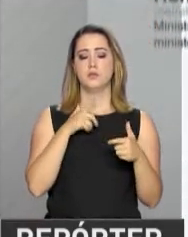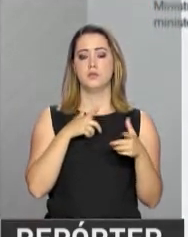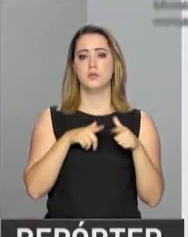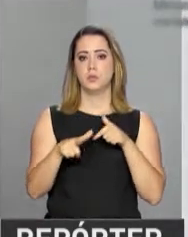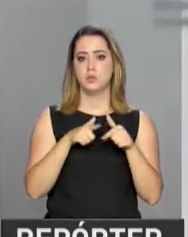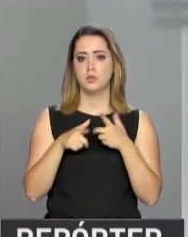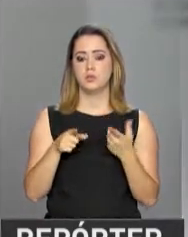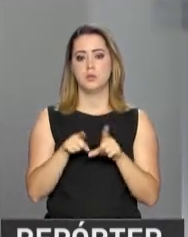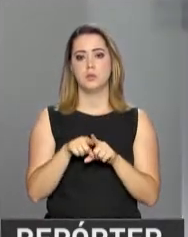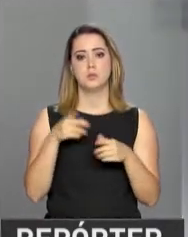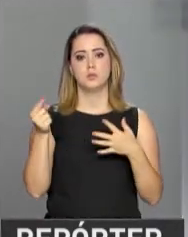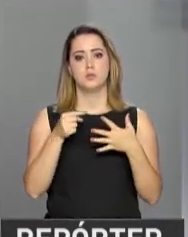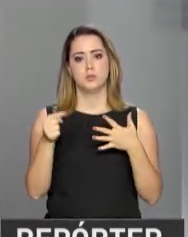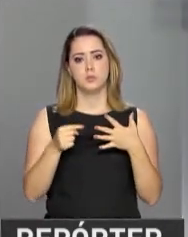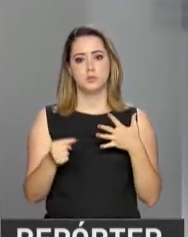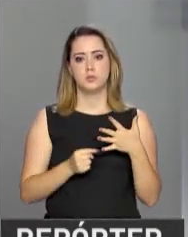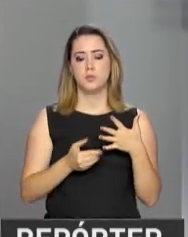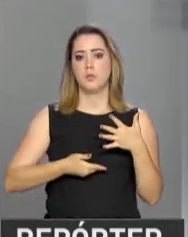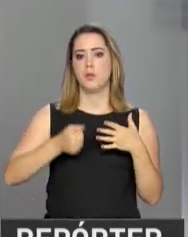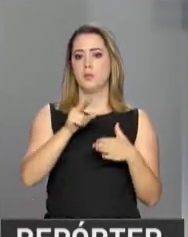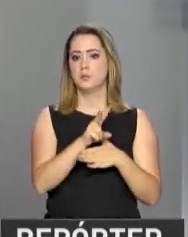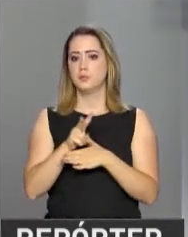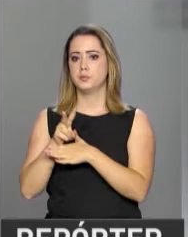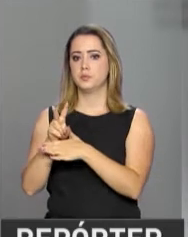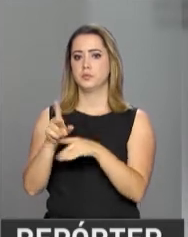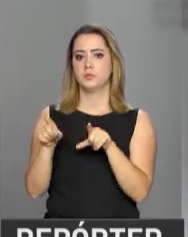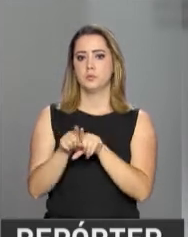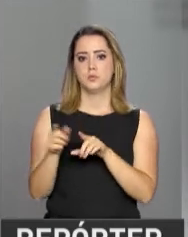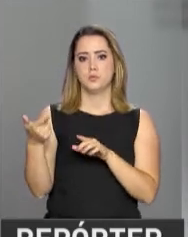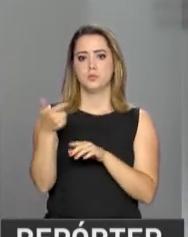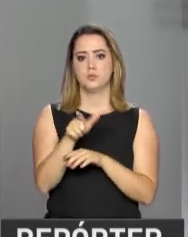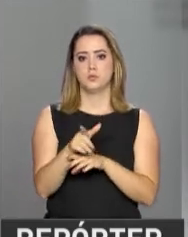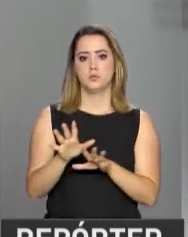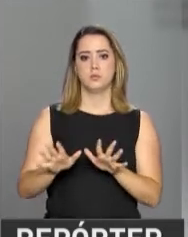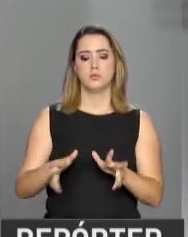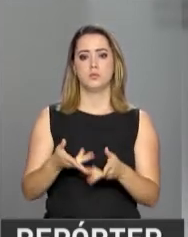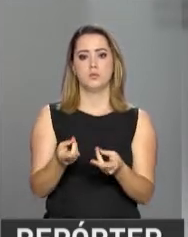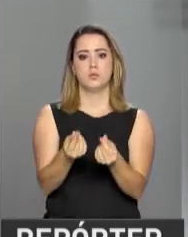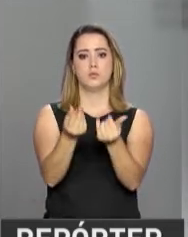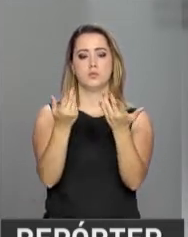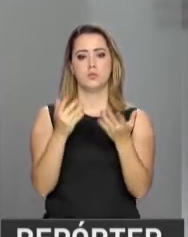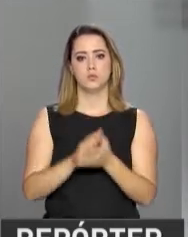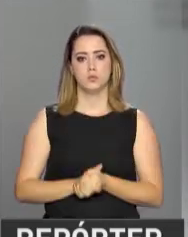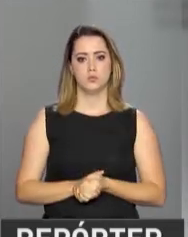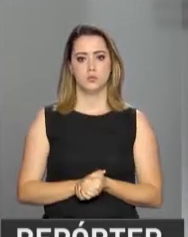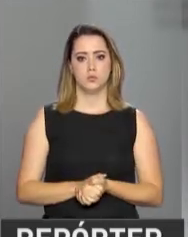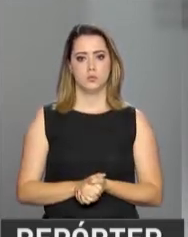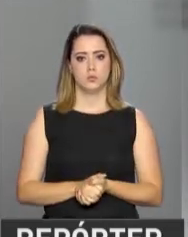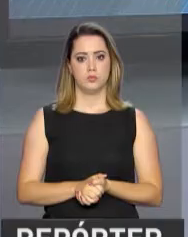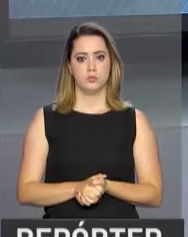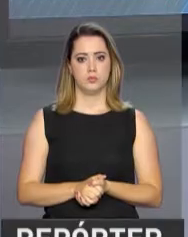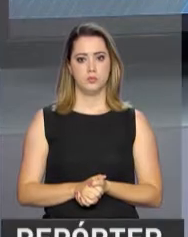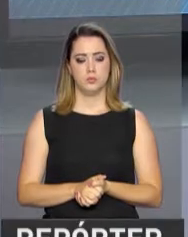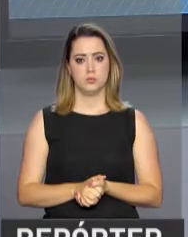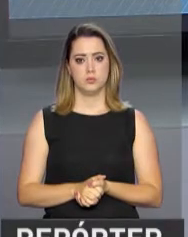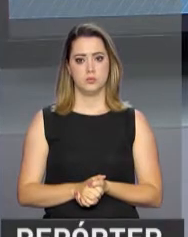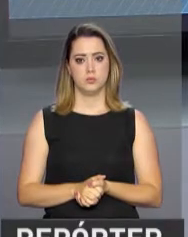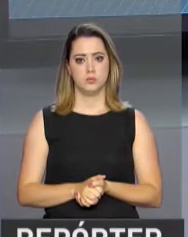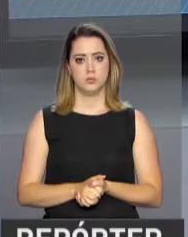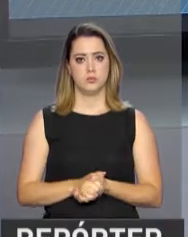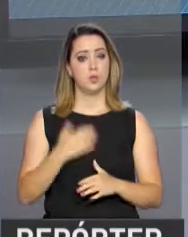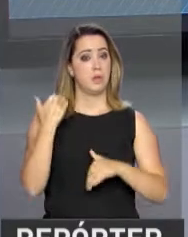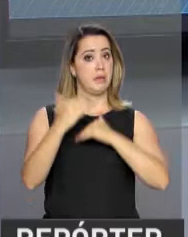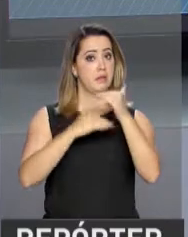medidas para facilitar a tomada de empréstimos novos e outras formas de levantamento de recursos e